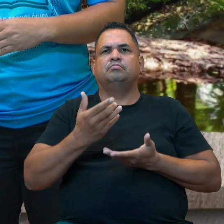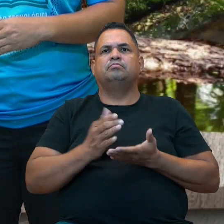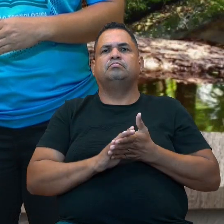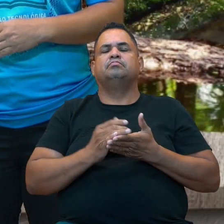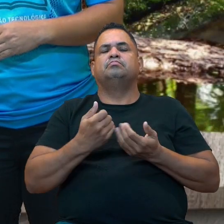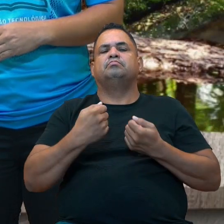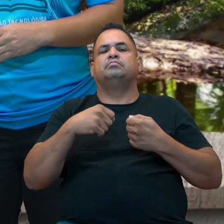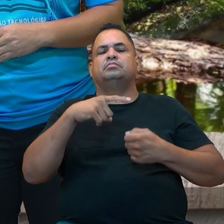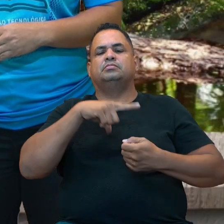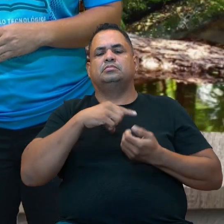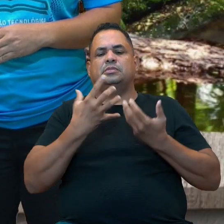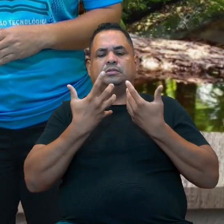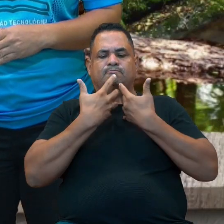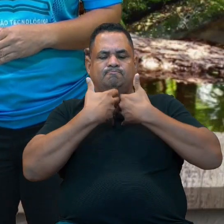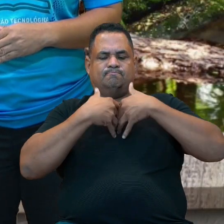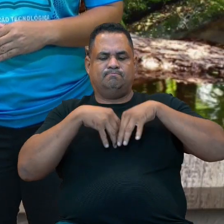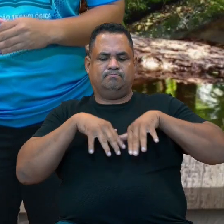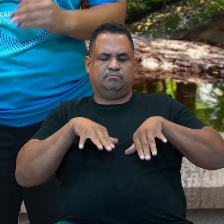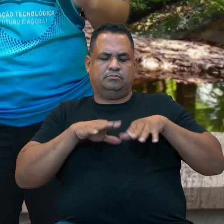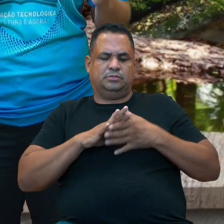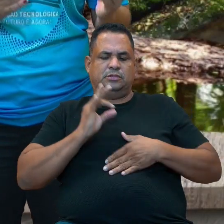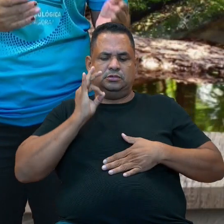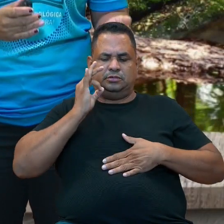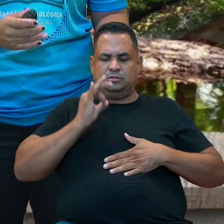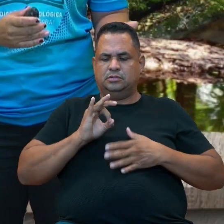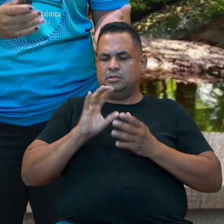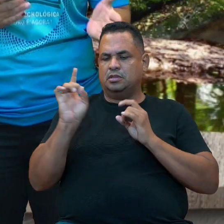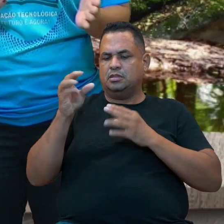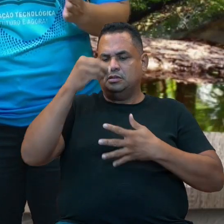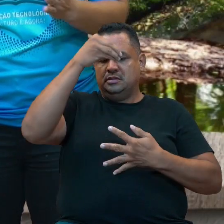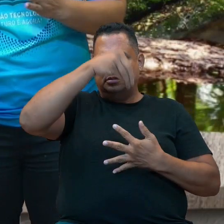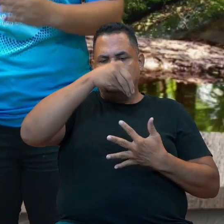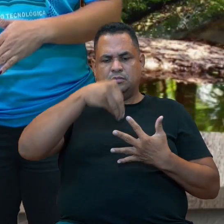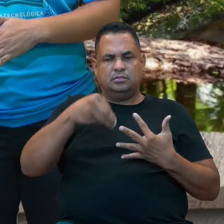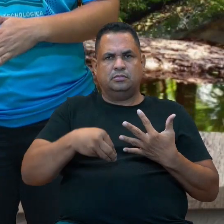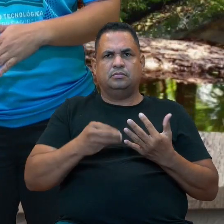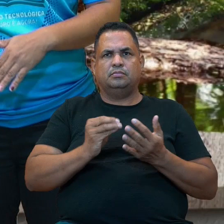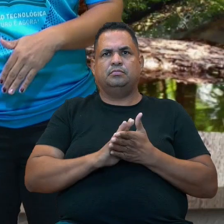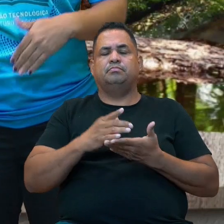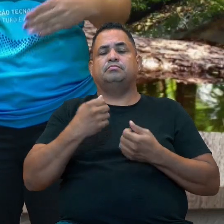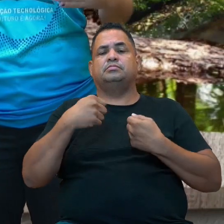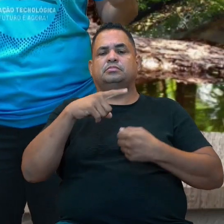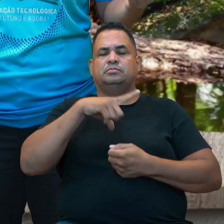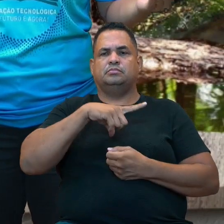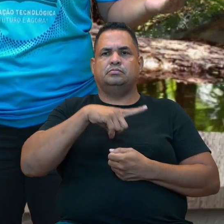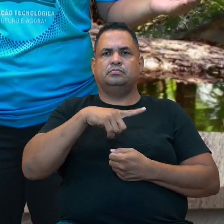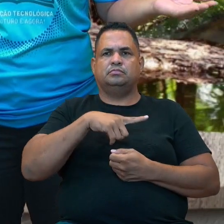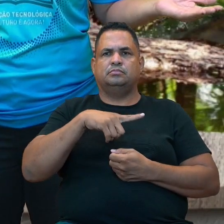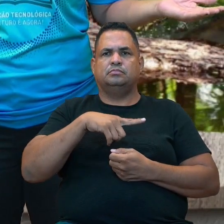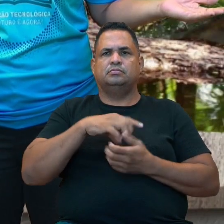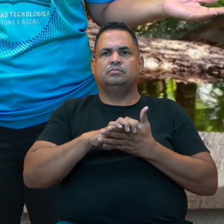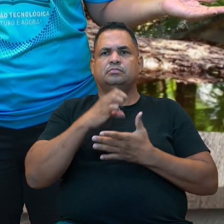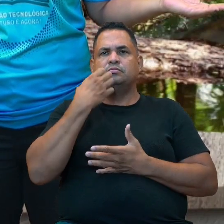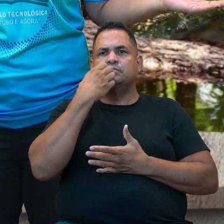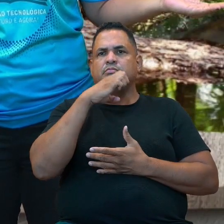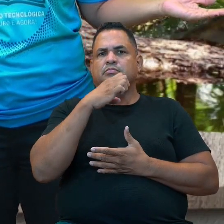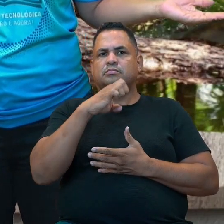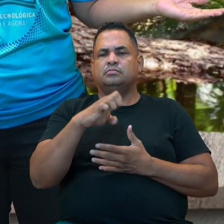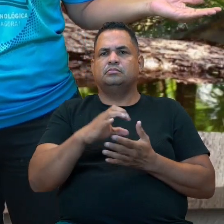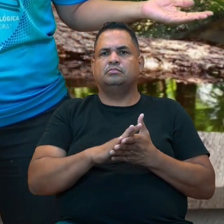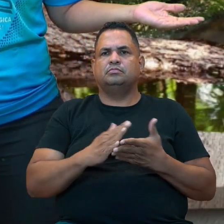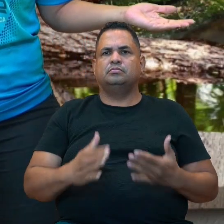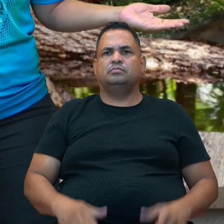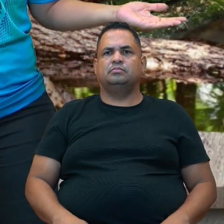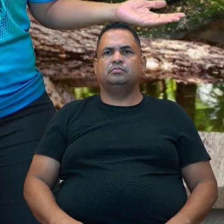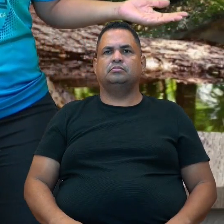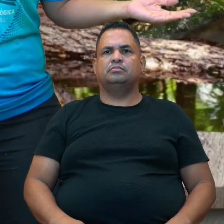metabolismo, adequado à sua espécie, precisa ter uma fonte de energia e precisa se manter, obviamente,